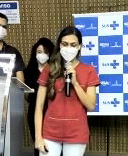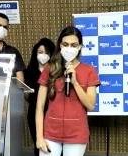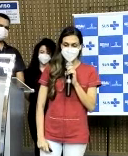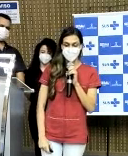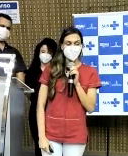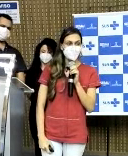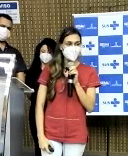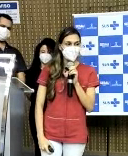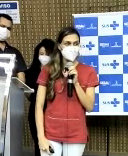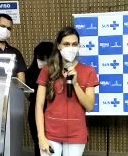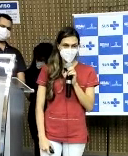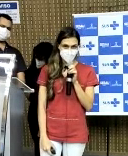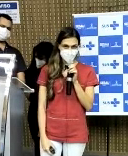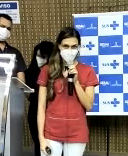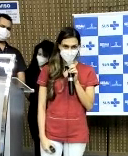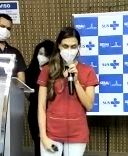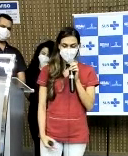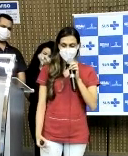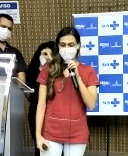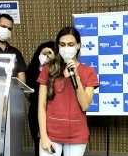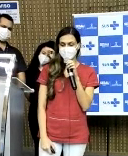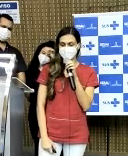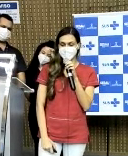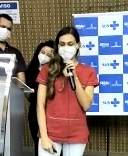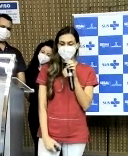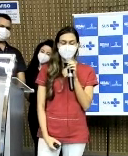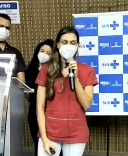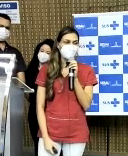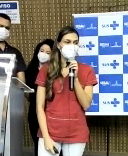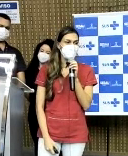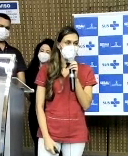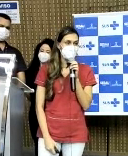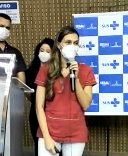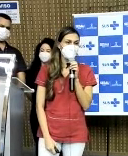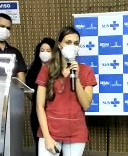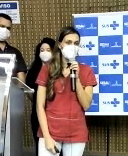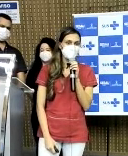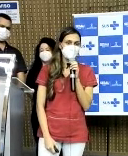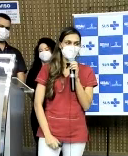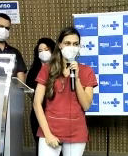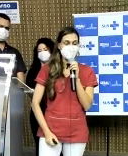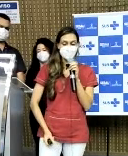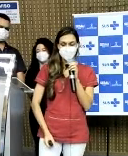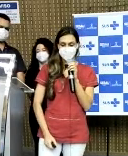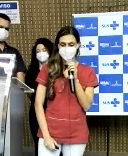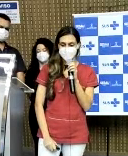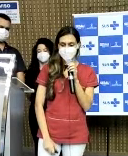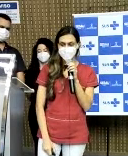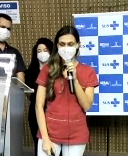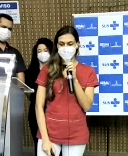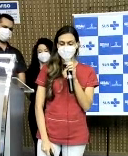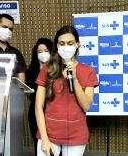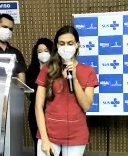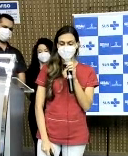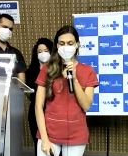E sobre as ações de COVID, né? Na verdade, é bem geral, né? Realização do teste rápido, nós realizamos os testes rápidos na